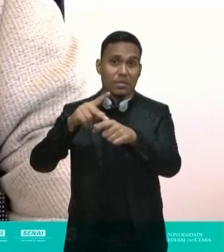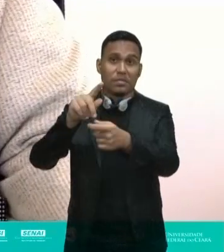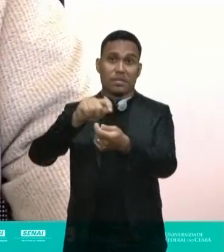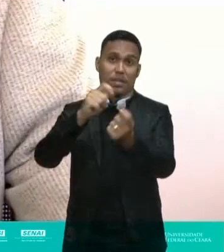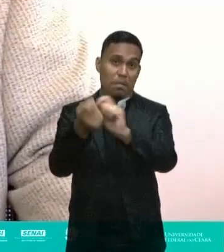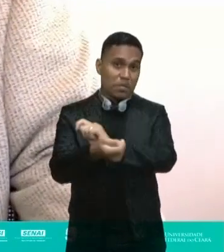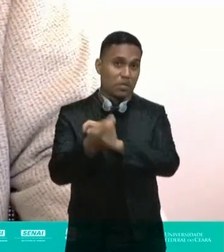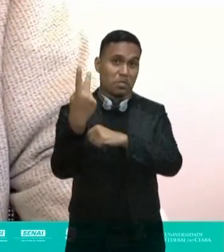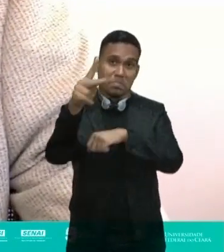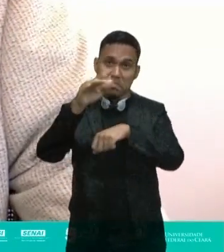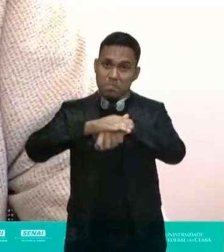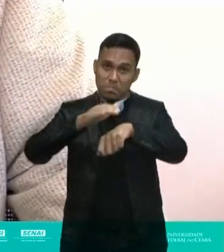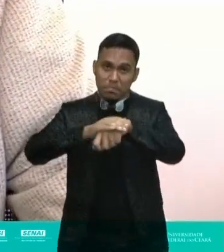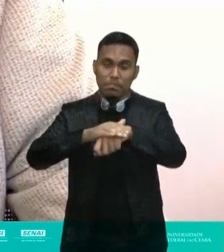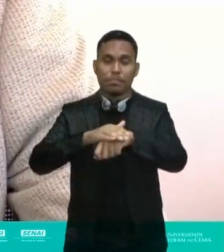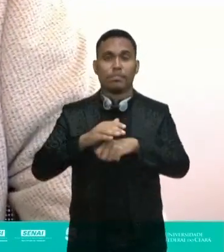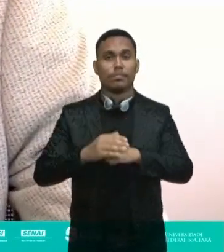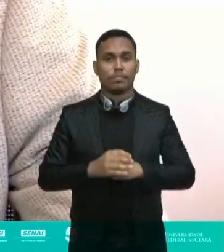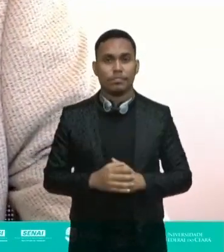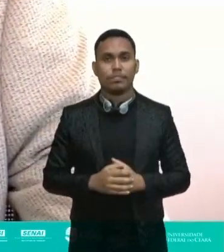escala e de acordo com a sua realidade.